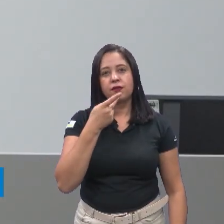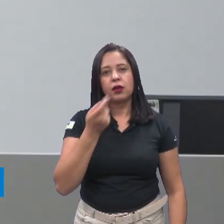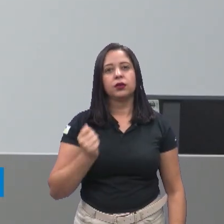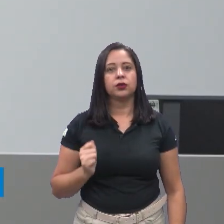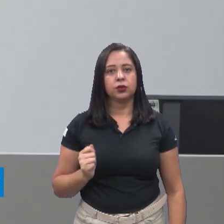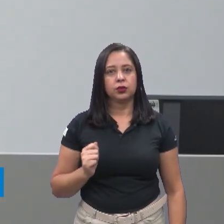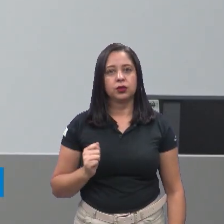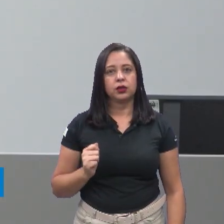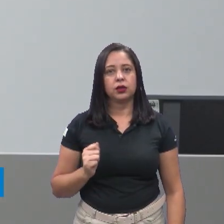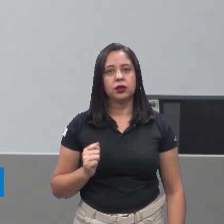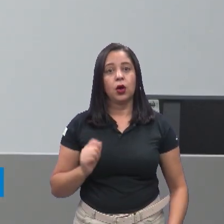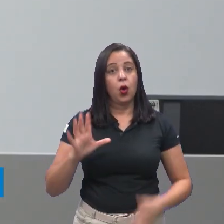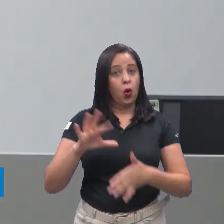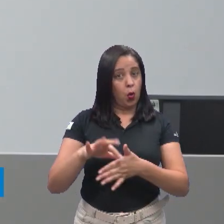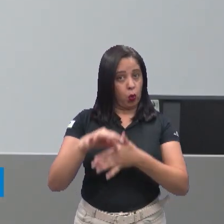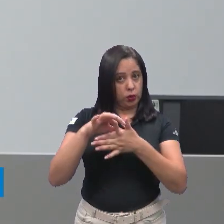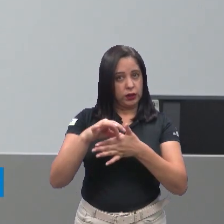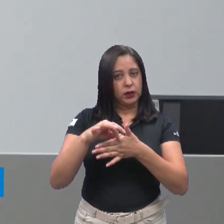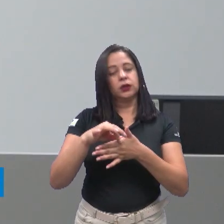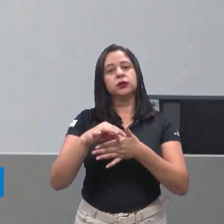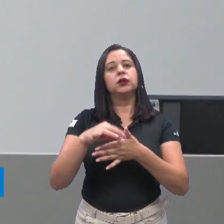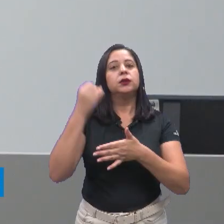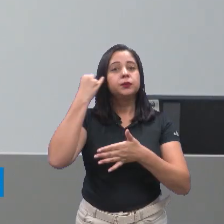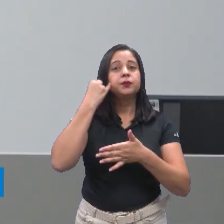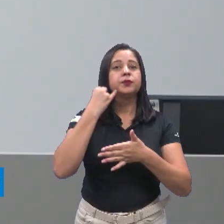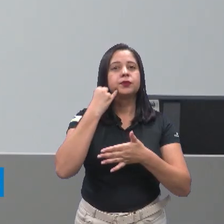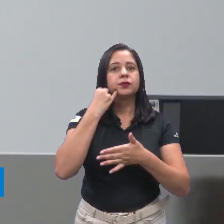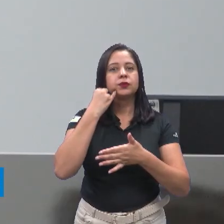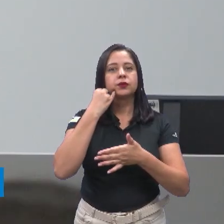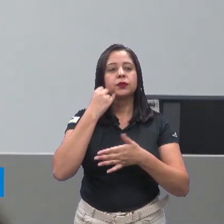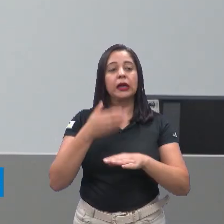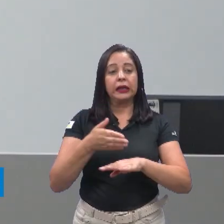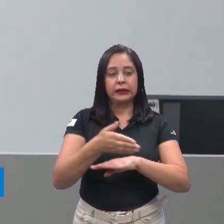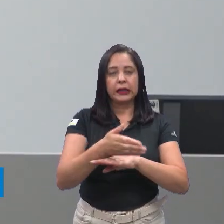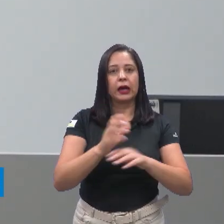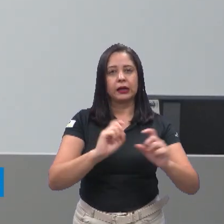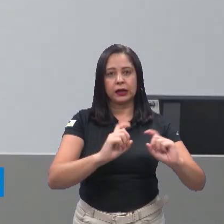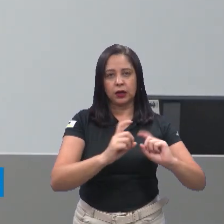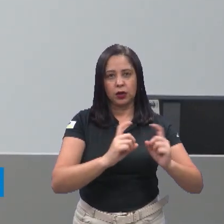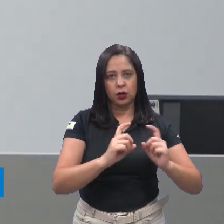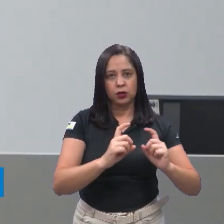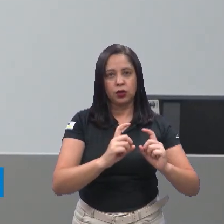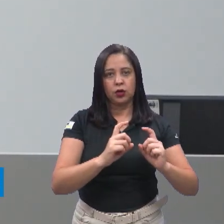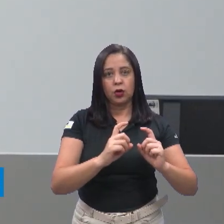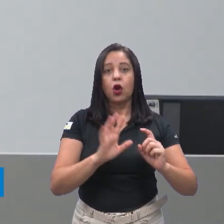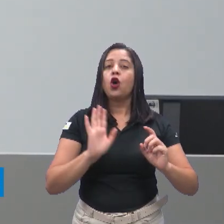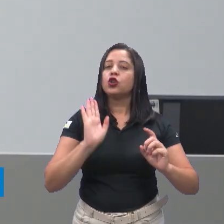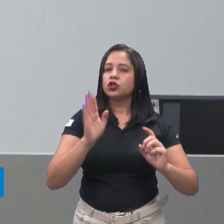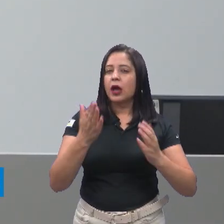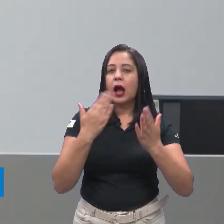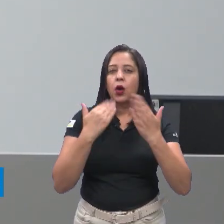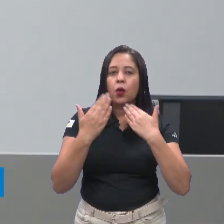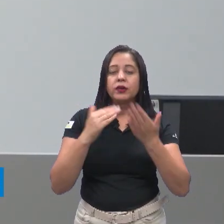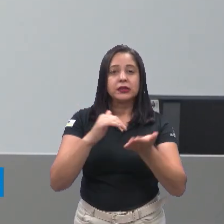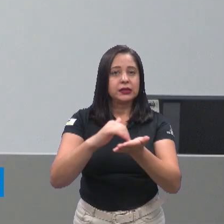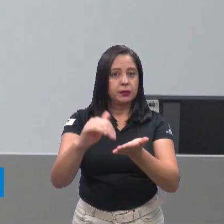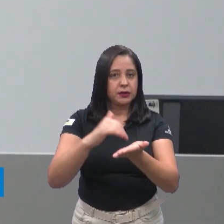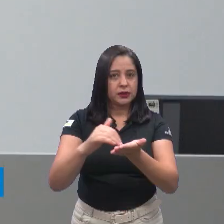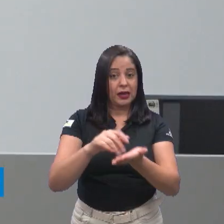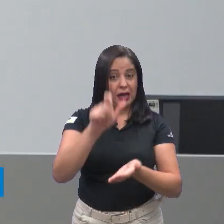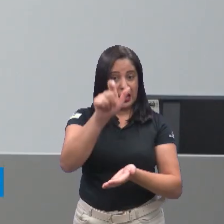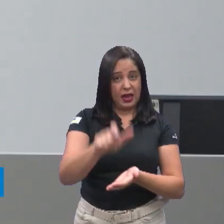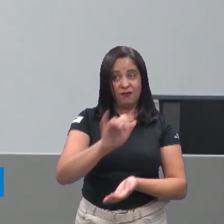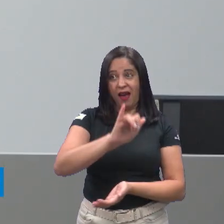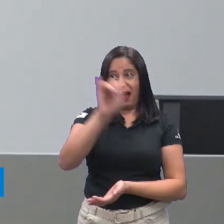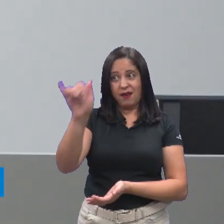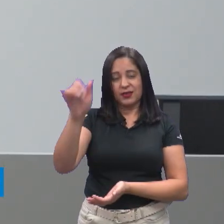o nosso líder hoje, o Zé Luiz Nunes, eu estava lá na bancada, falamos com o secretário ainda vai falar com o prefeito,